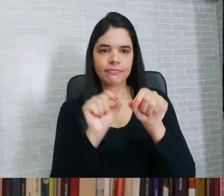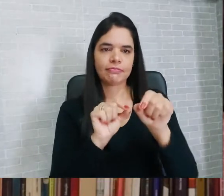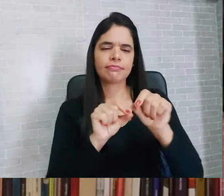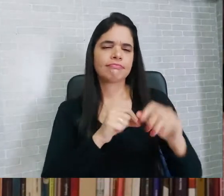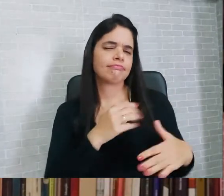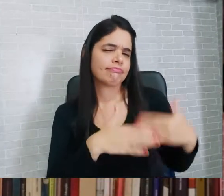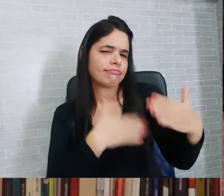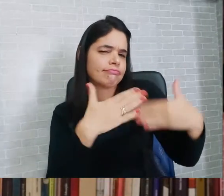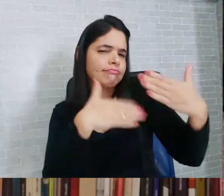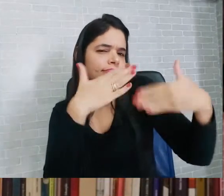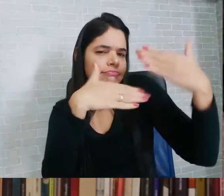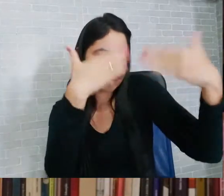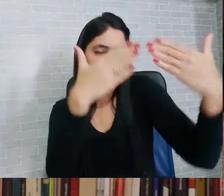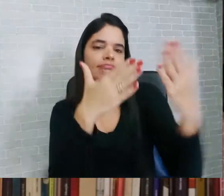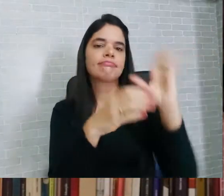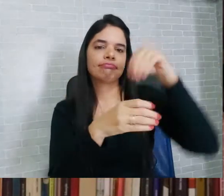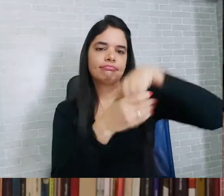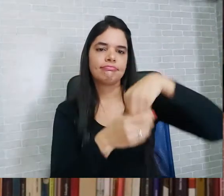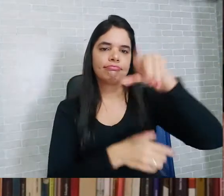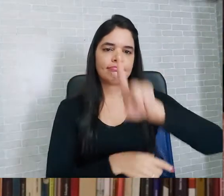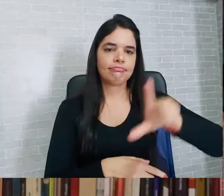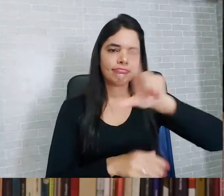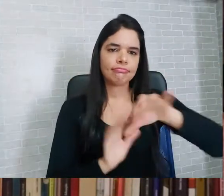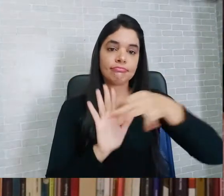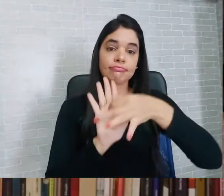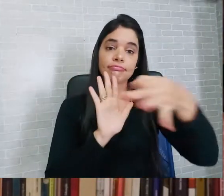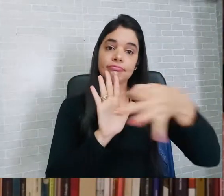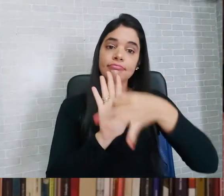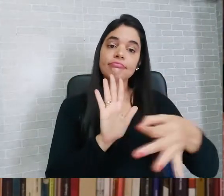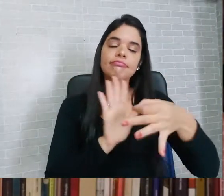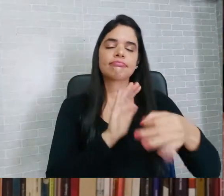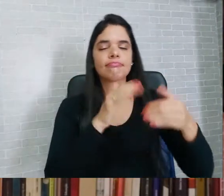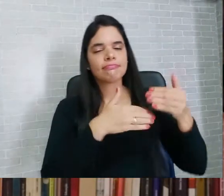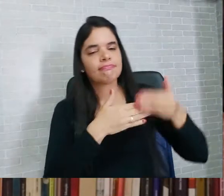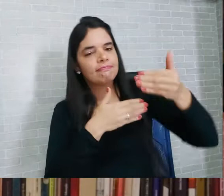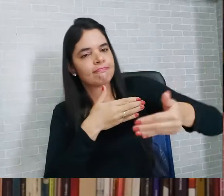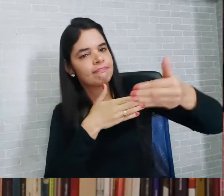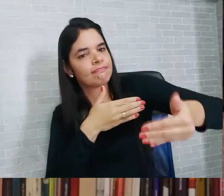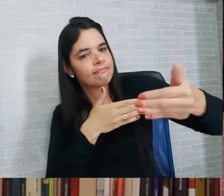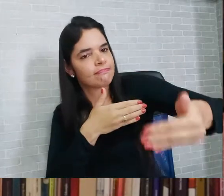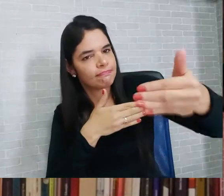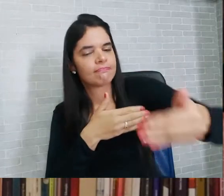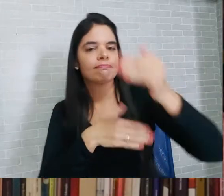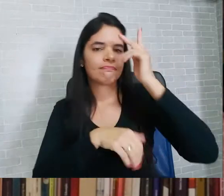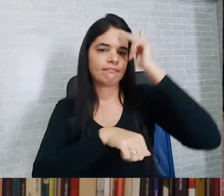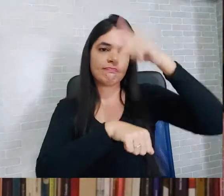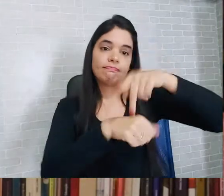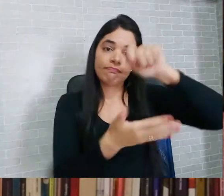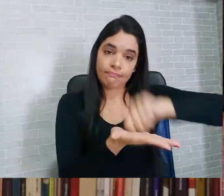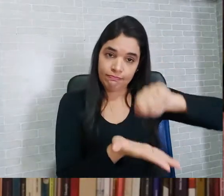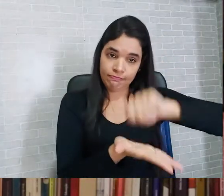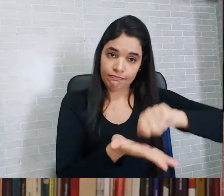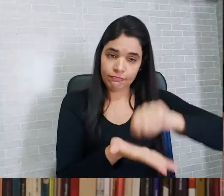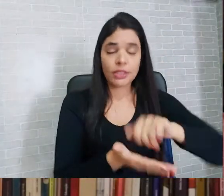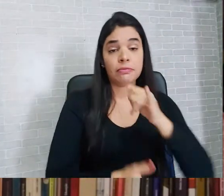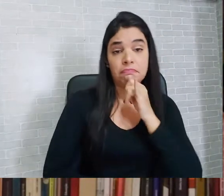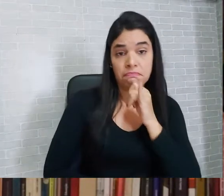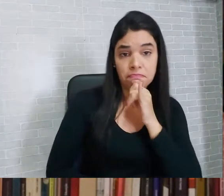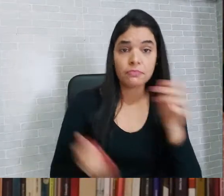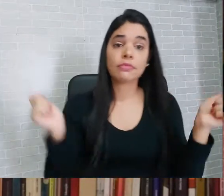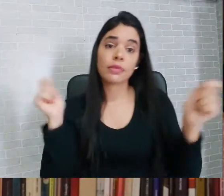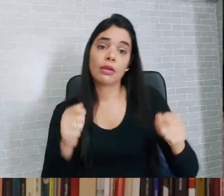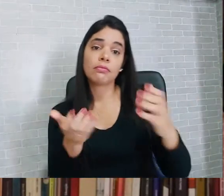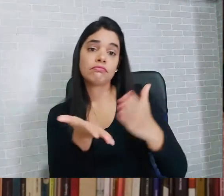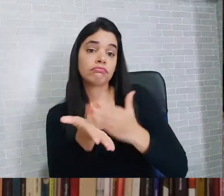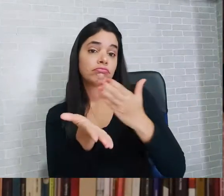do desenvolvimento dessa literatura pelos críticos literários com o passar do tempo. Né? Um exemplo que eu posso dar para vocês é